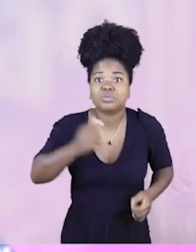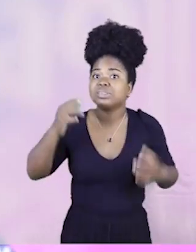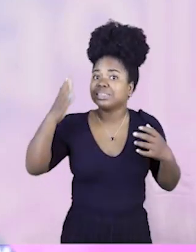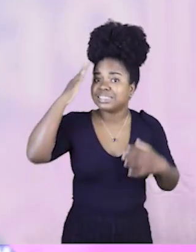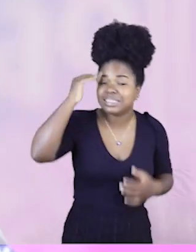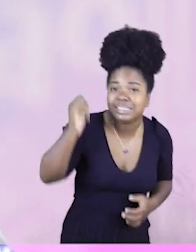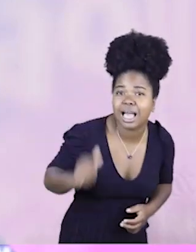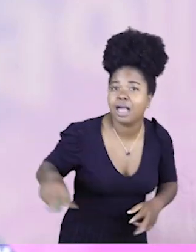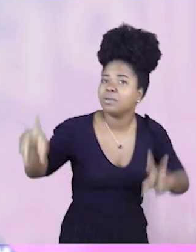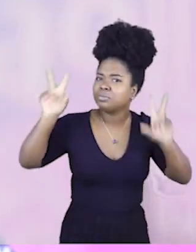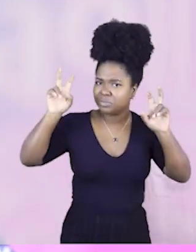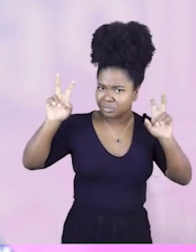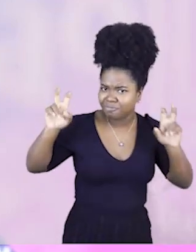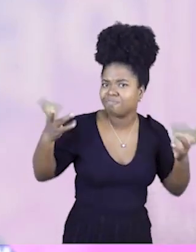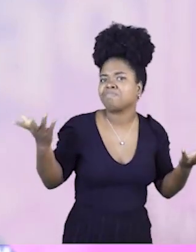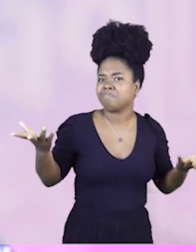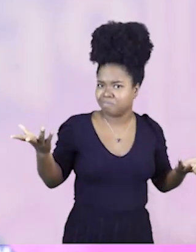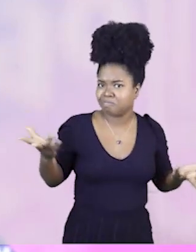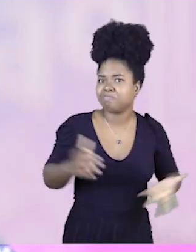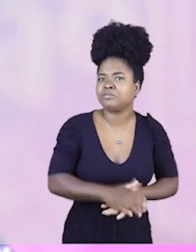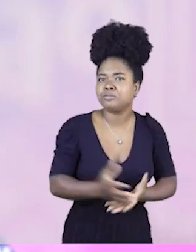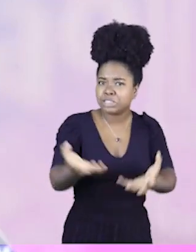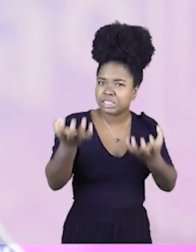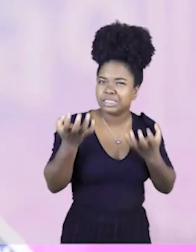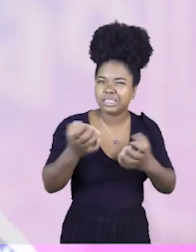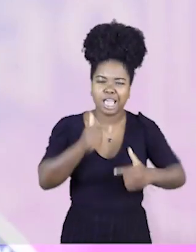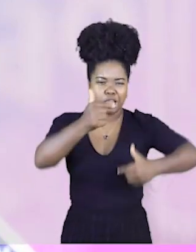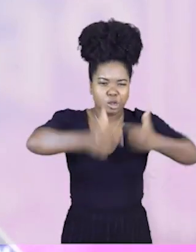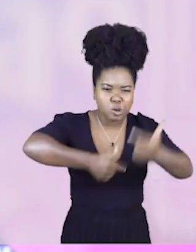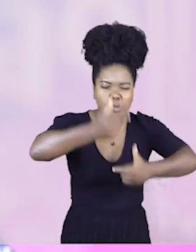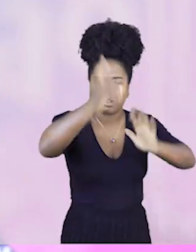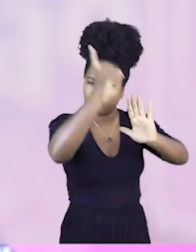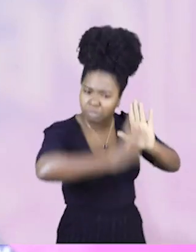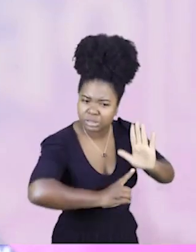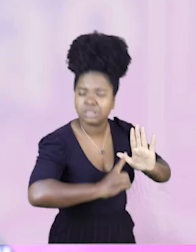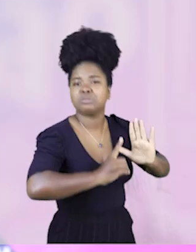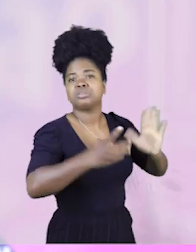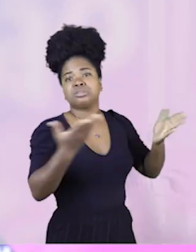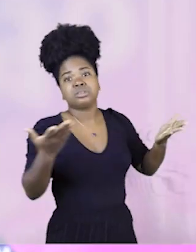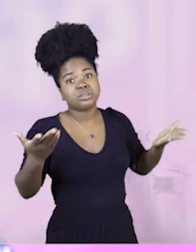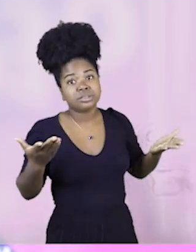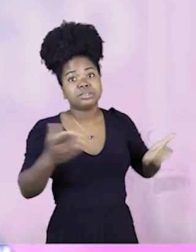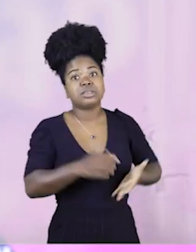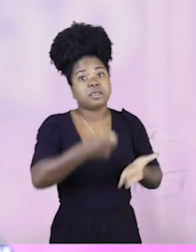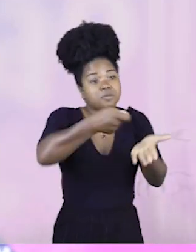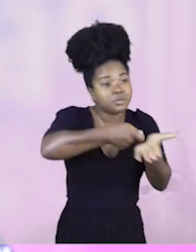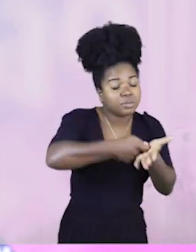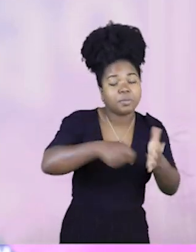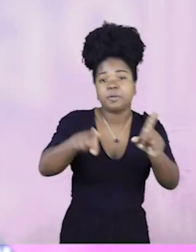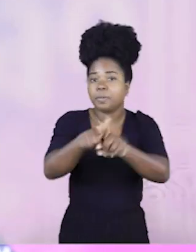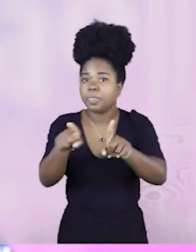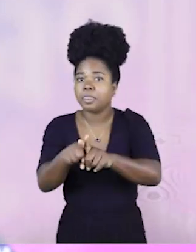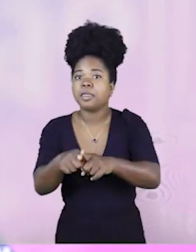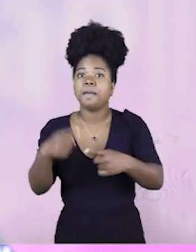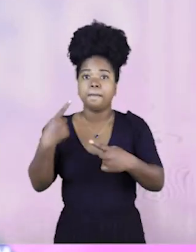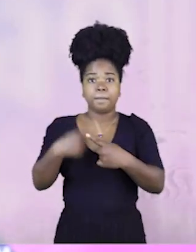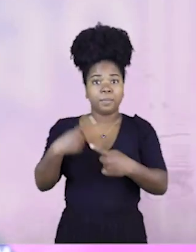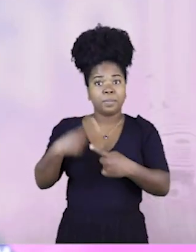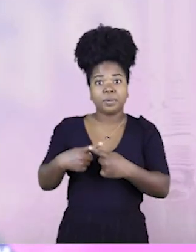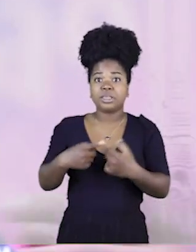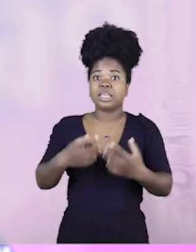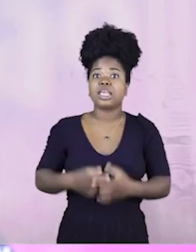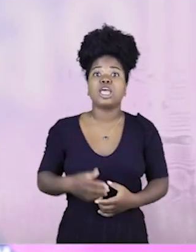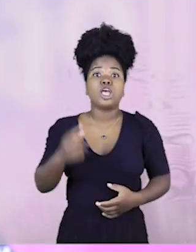buscam saber dos seus direitos, dos seus deveres, que buscam compreender o mundo ao seu redor. Porque, querendo ou não, a